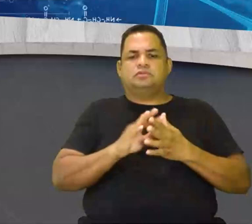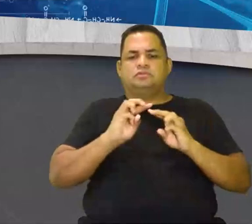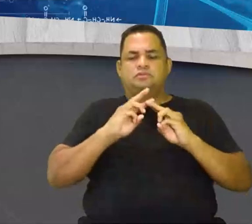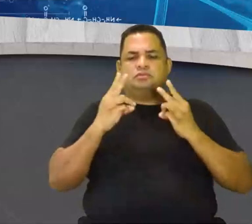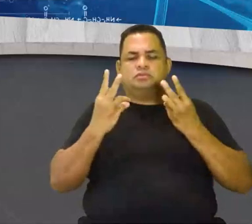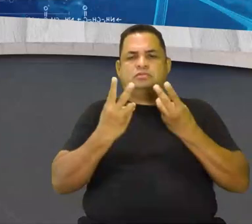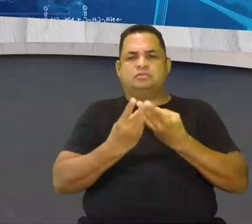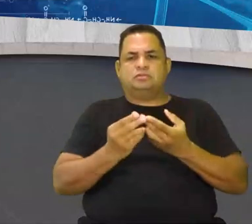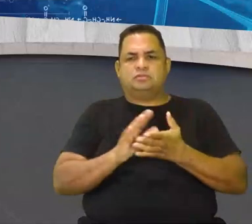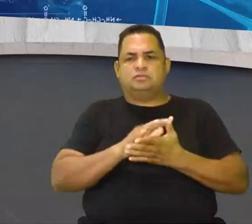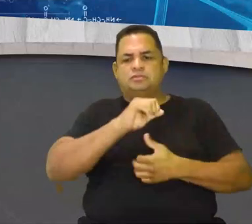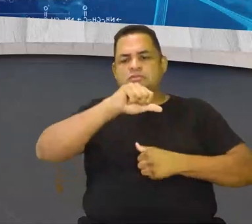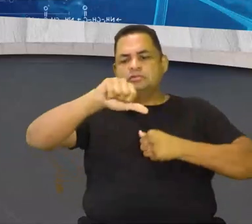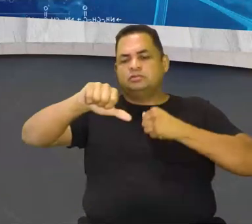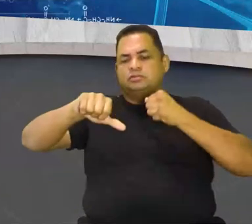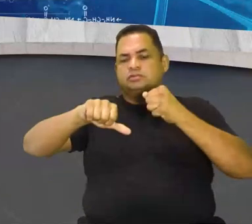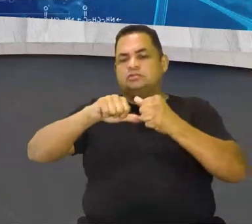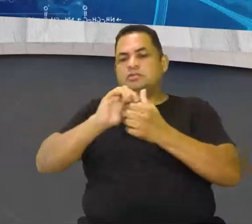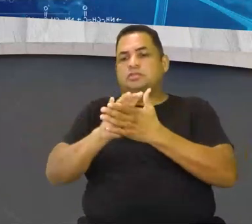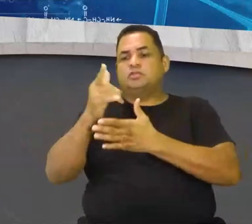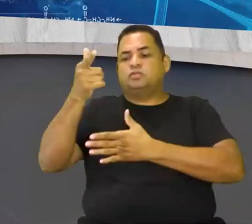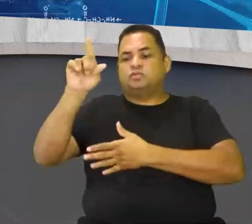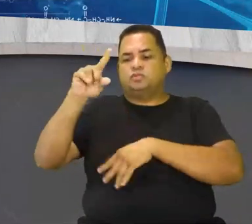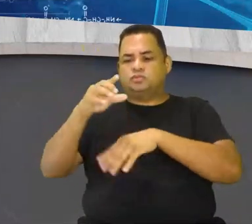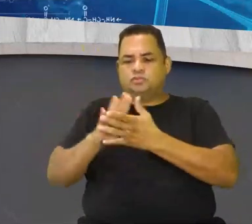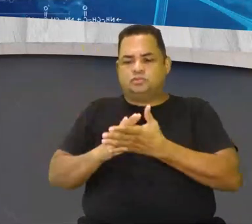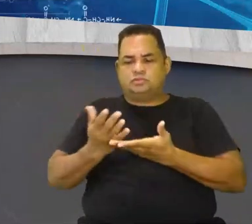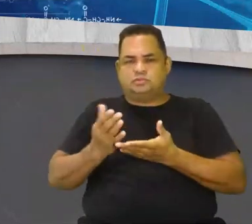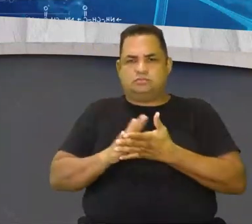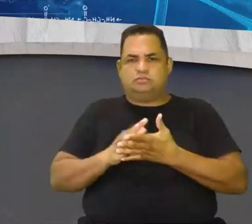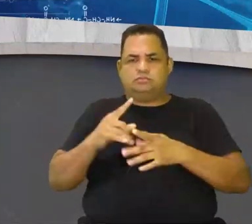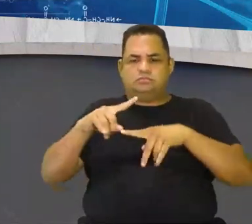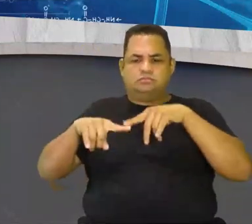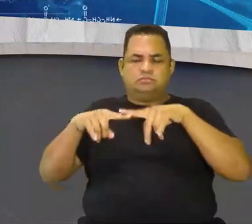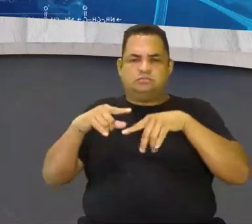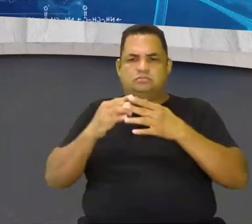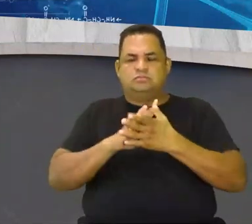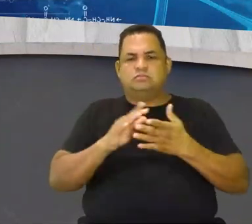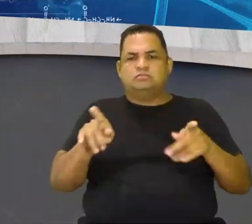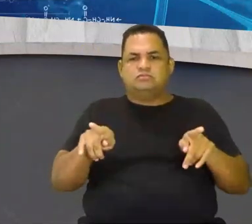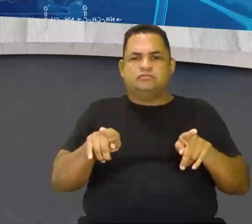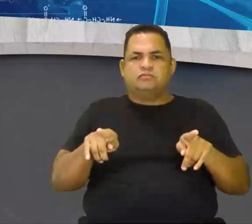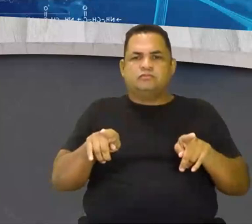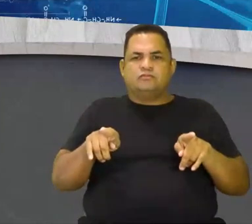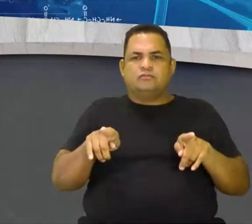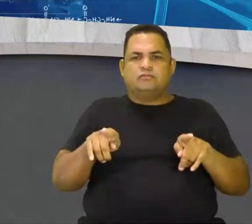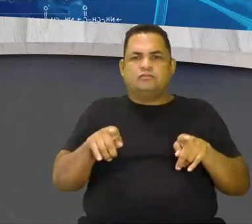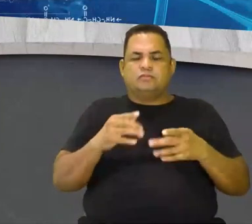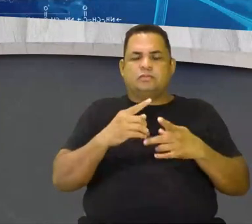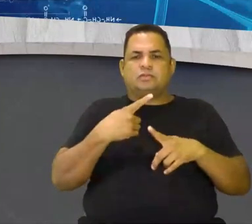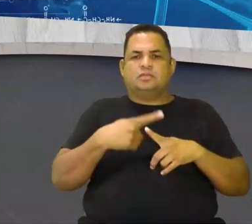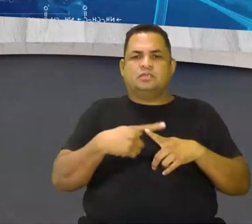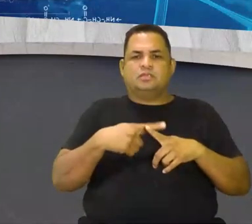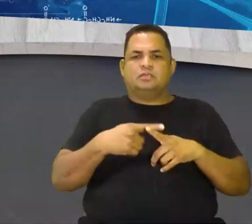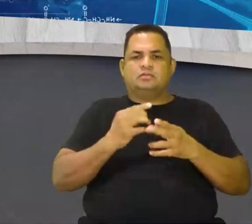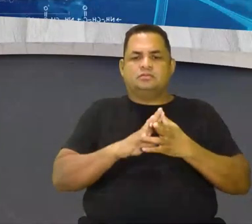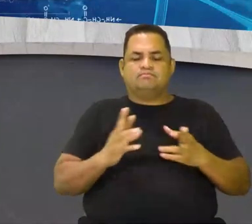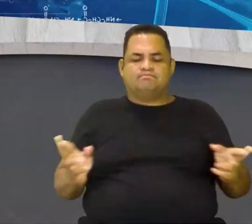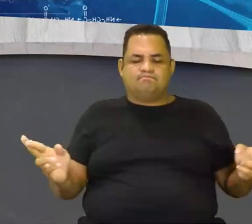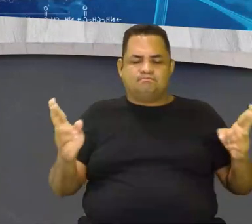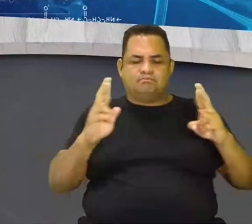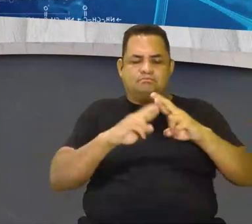que consegue se transformar em outras, elas se transformam porque as